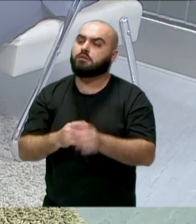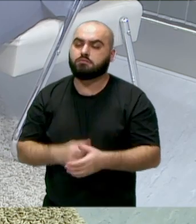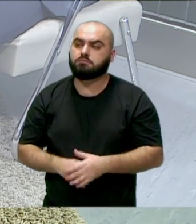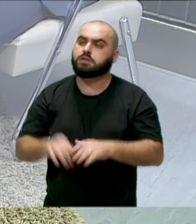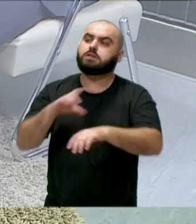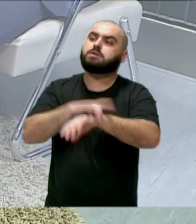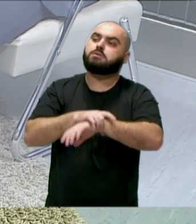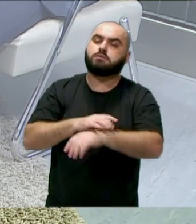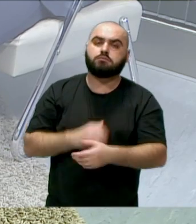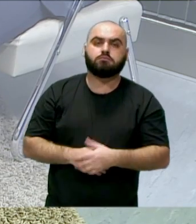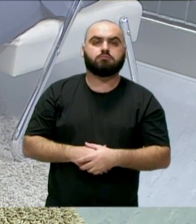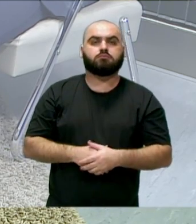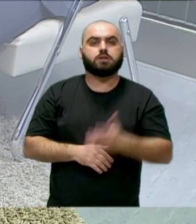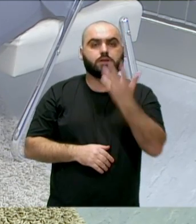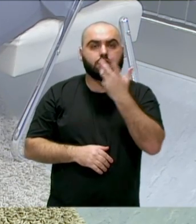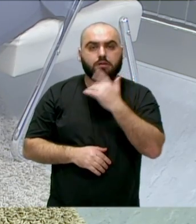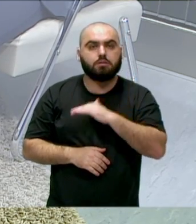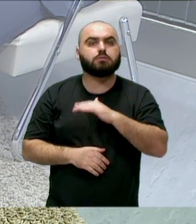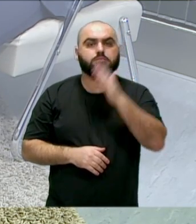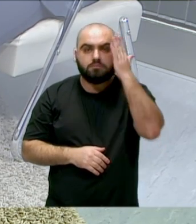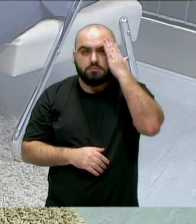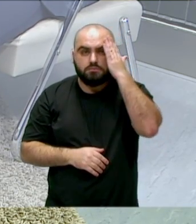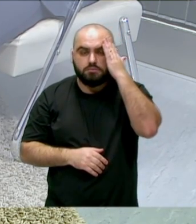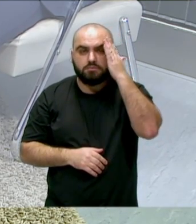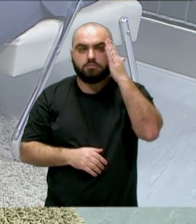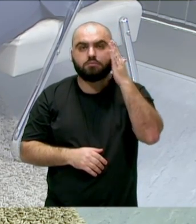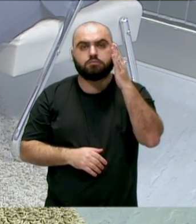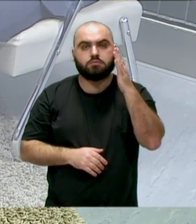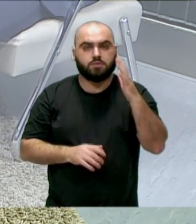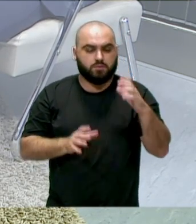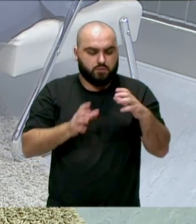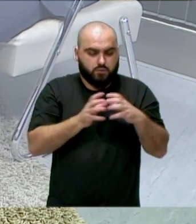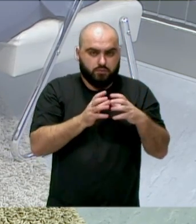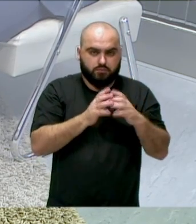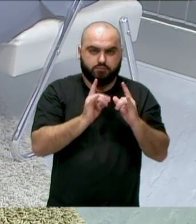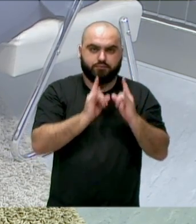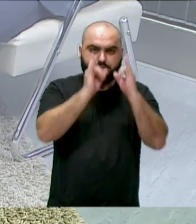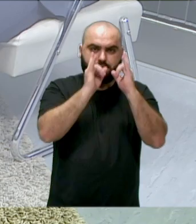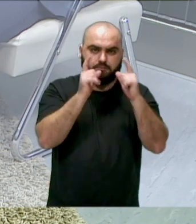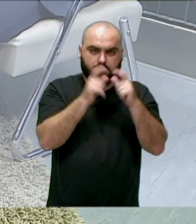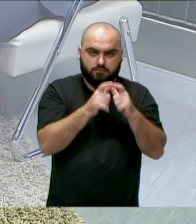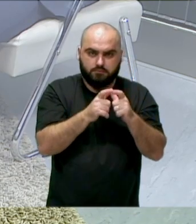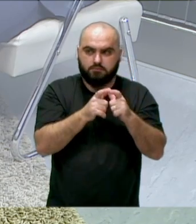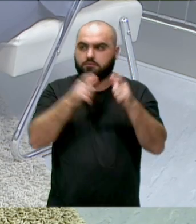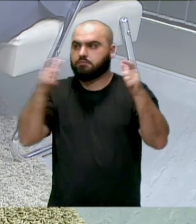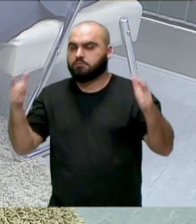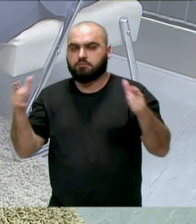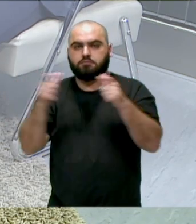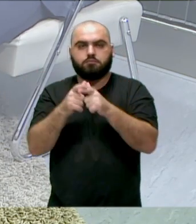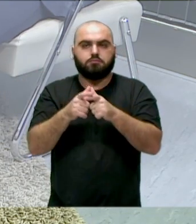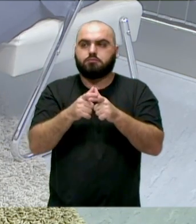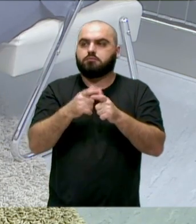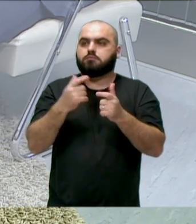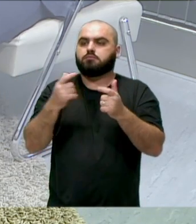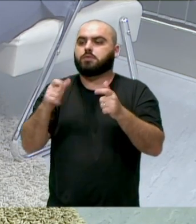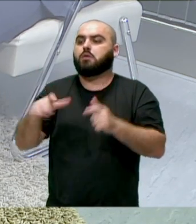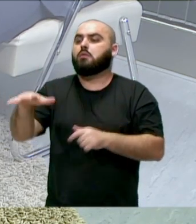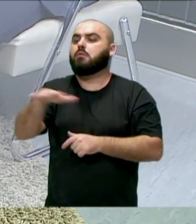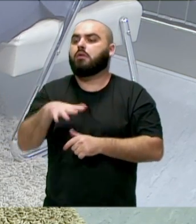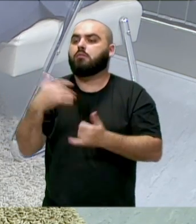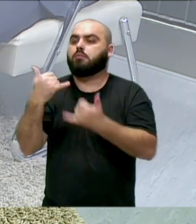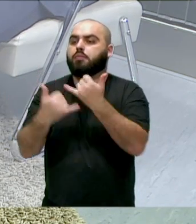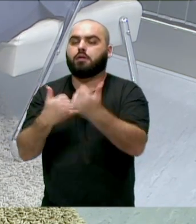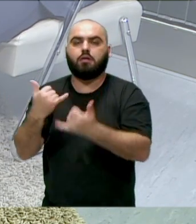segurança. Crianças que estão, na maioria das vezes, em pequenos condomínios ou grandes condomínios, elas não têm mais a